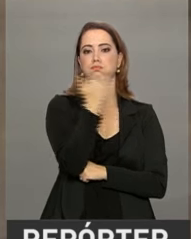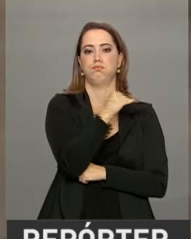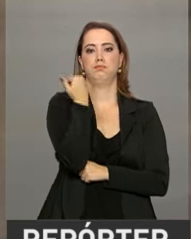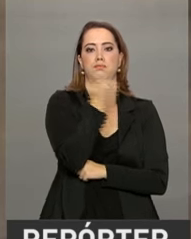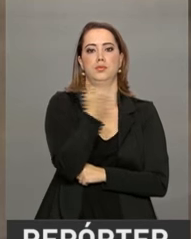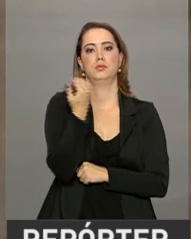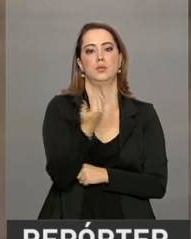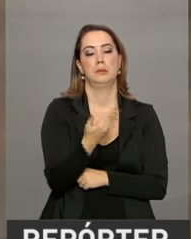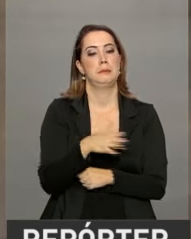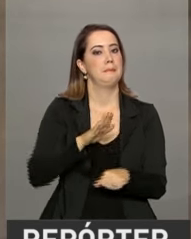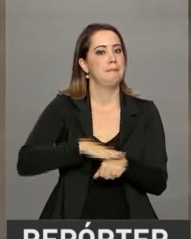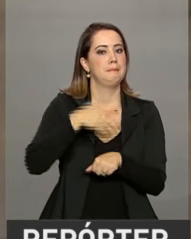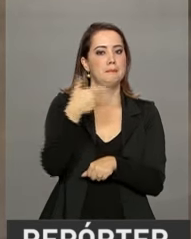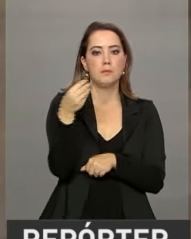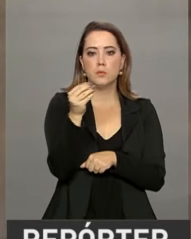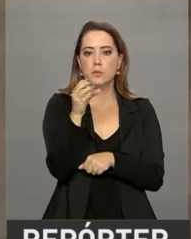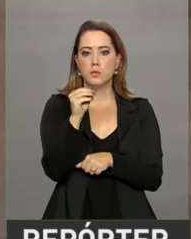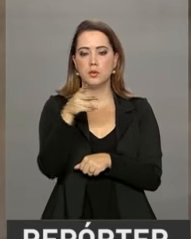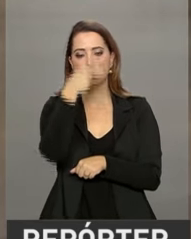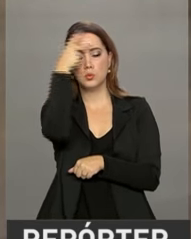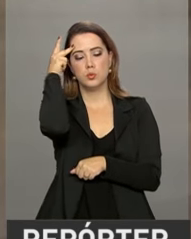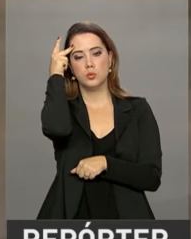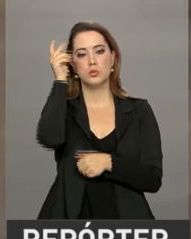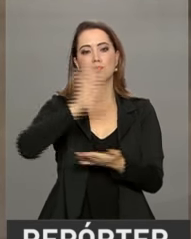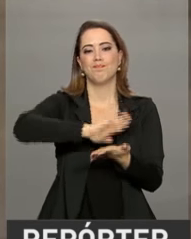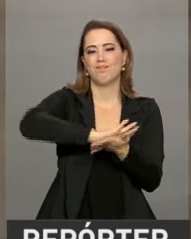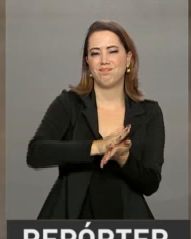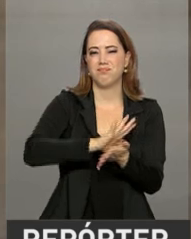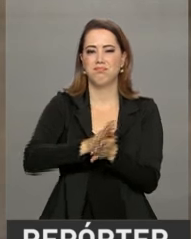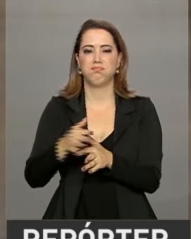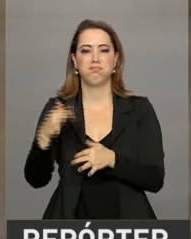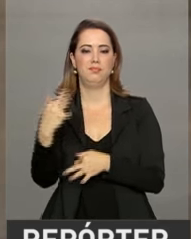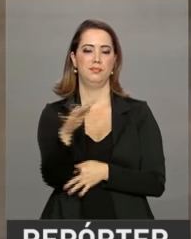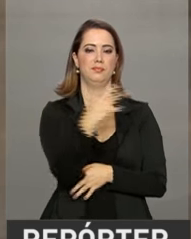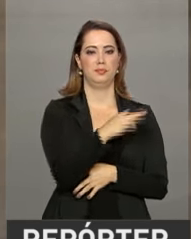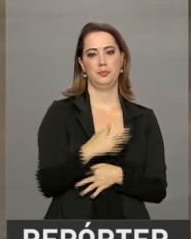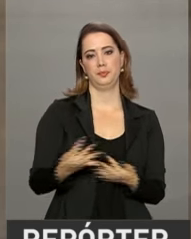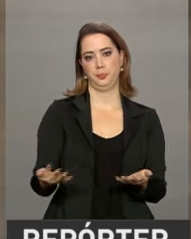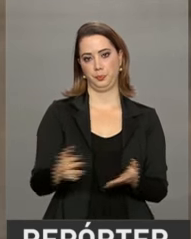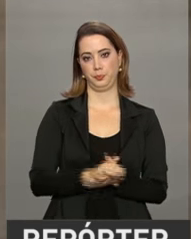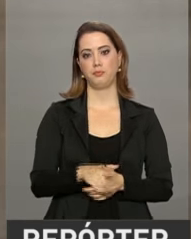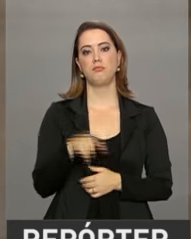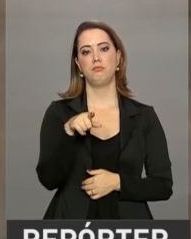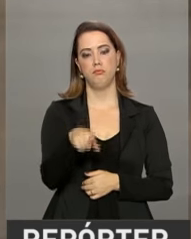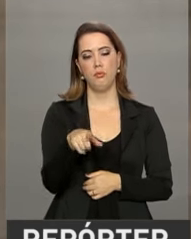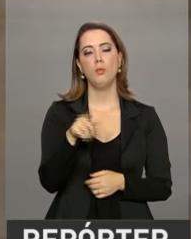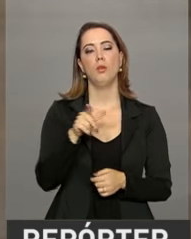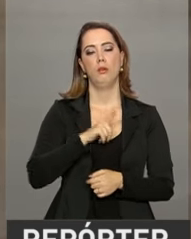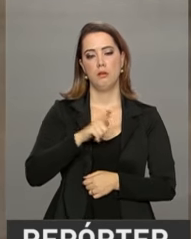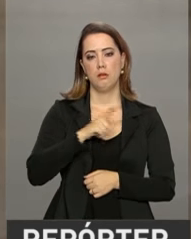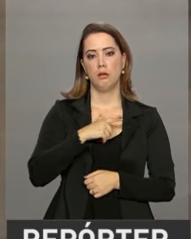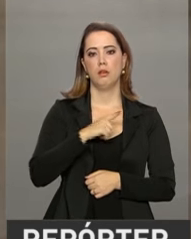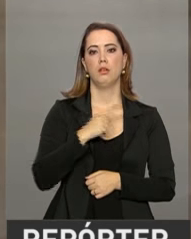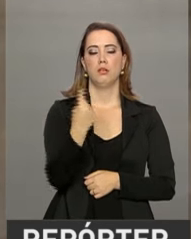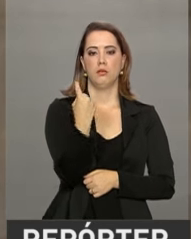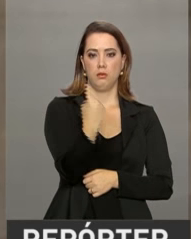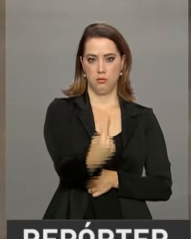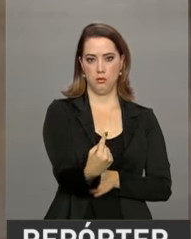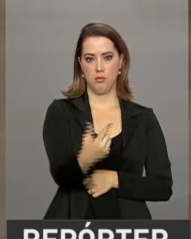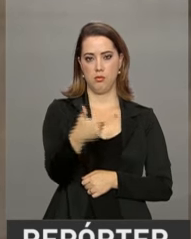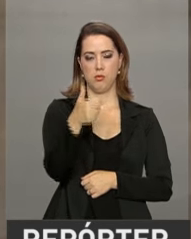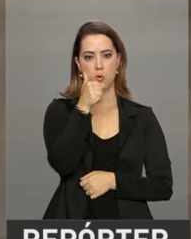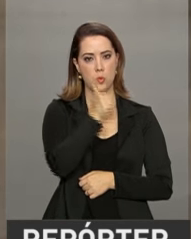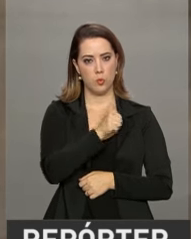200 feridos. E segundo informações aí de agências internacionais de notícias, foi confirmada a morte da